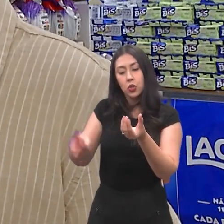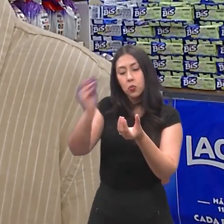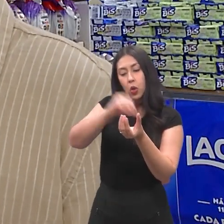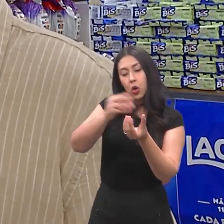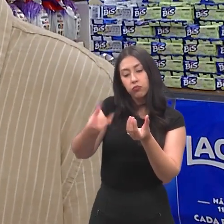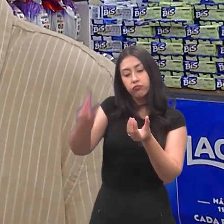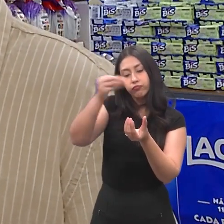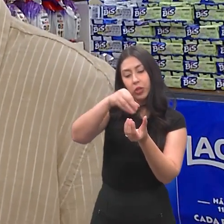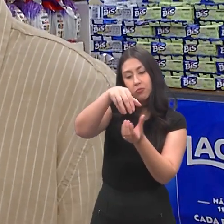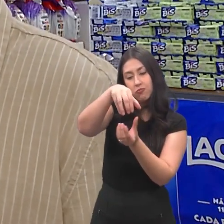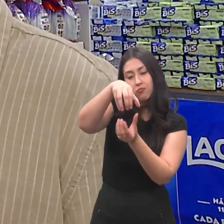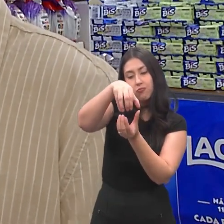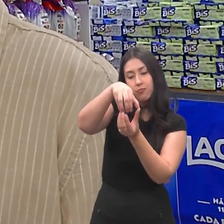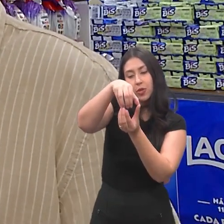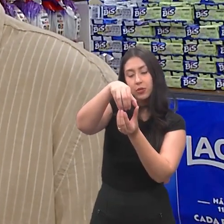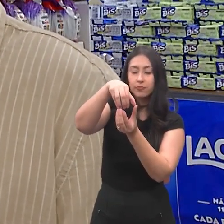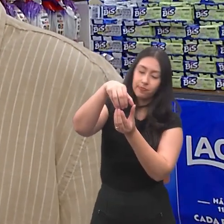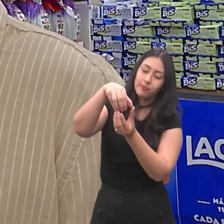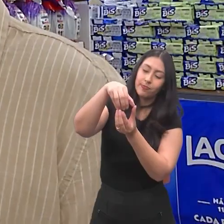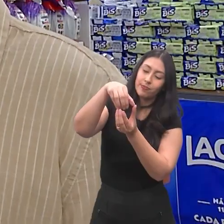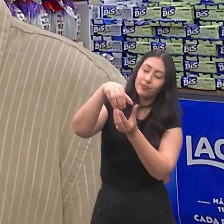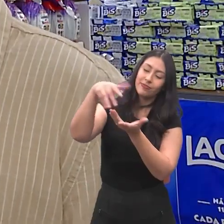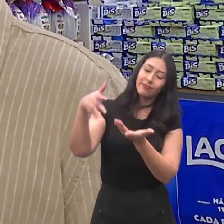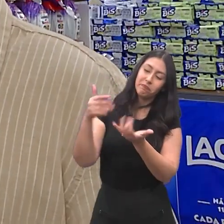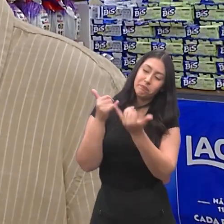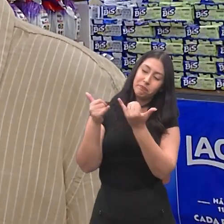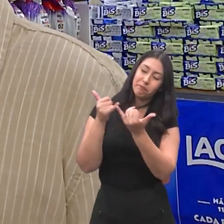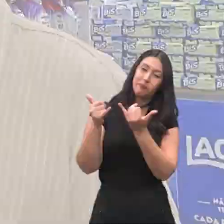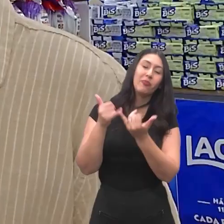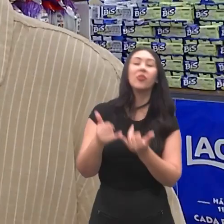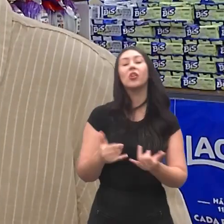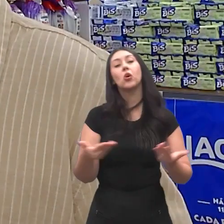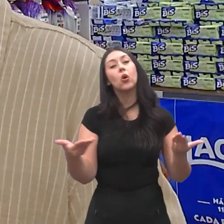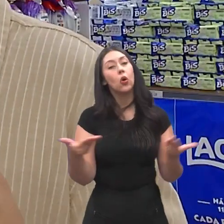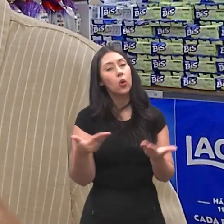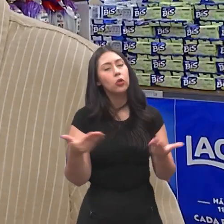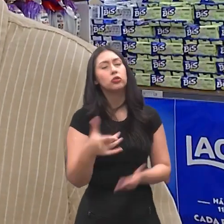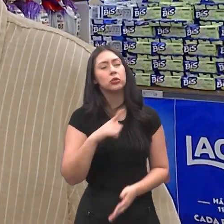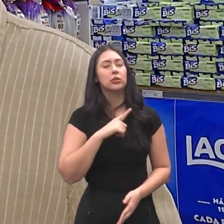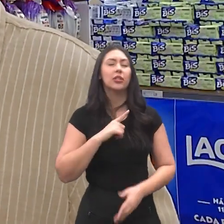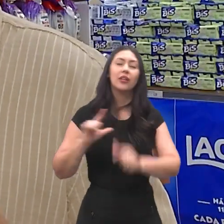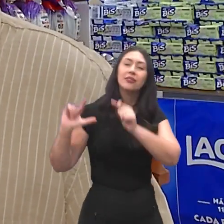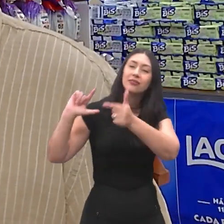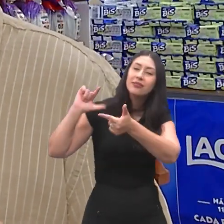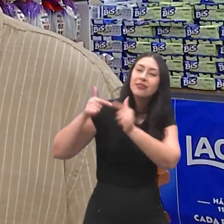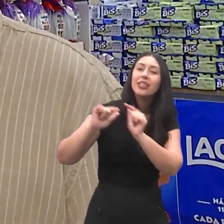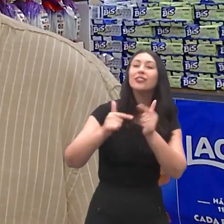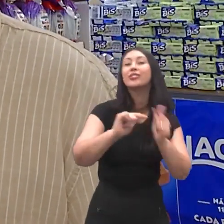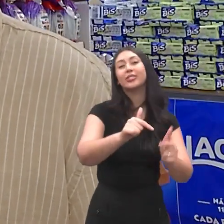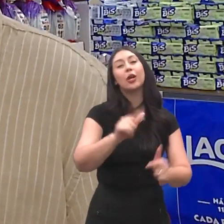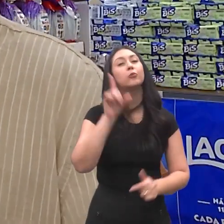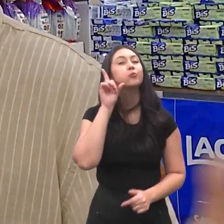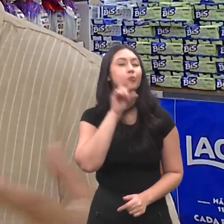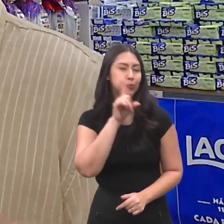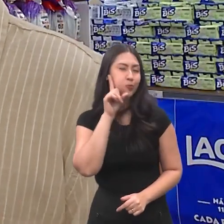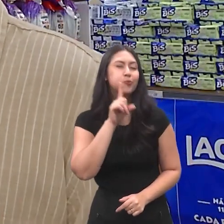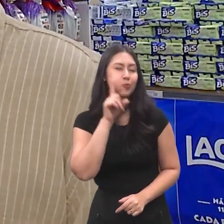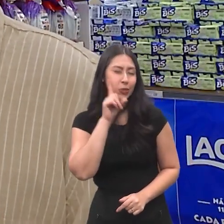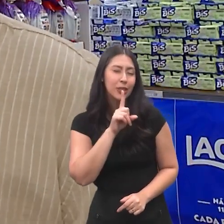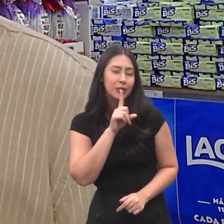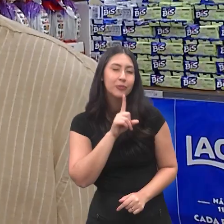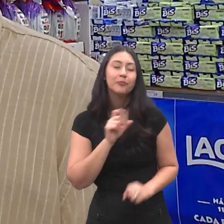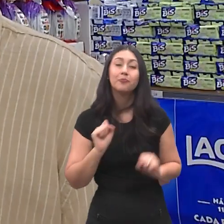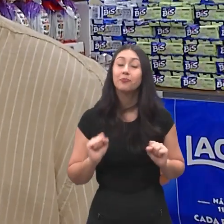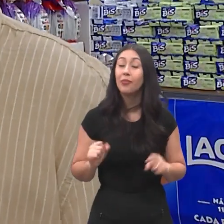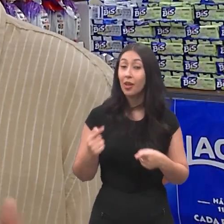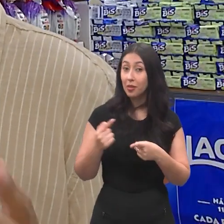forma, né, para se ter uma forma de um alimento. E hoje a gente tem uma tradição que é mais norte-americana, vamos falar